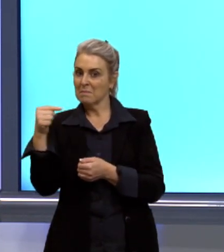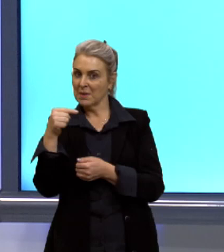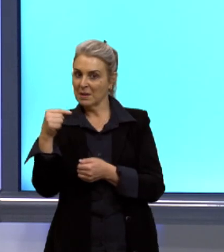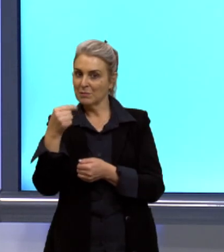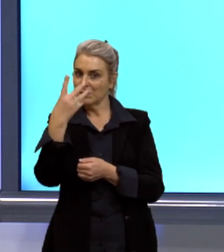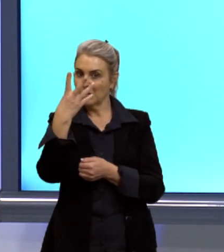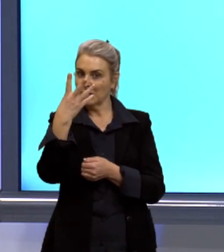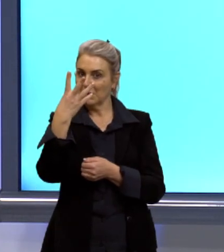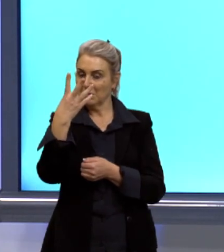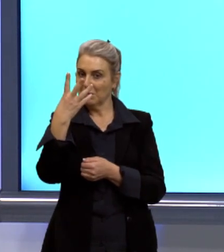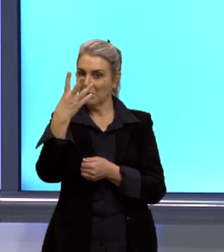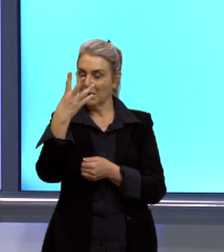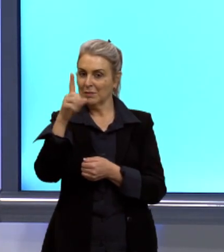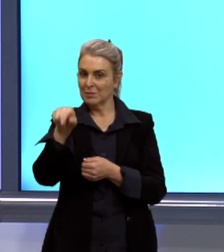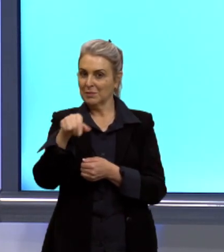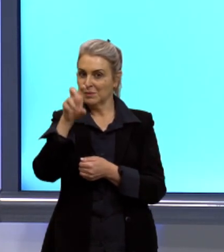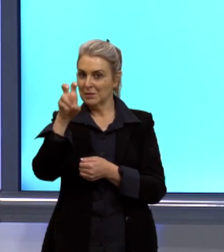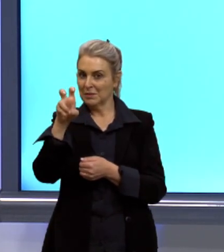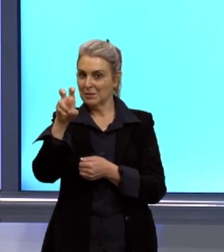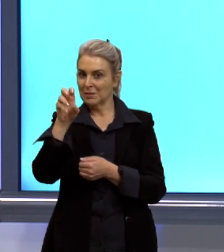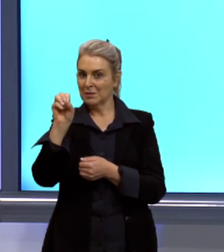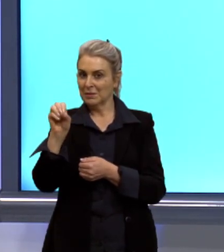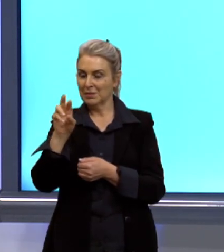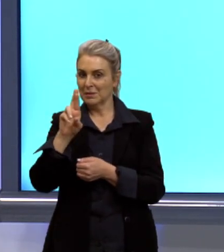que R$ 4,50.